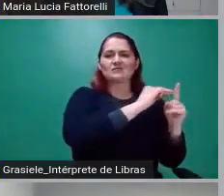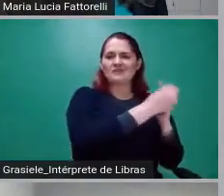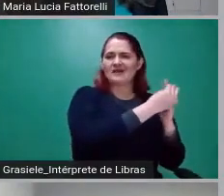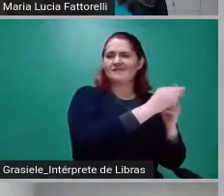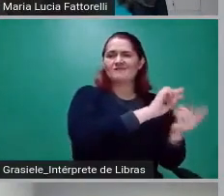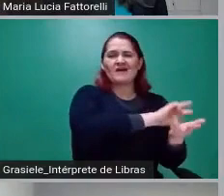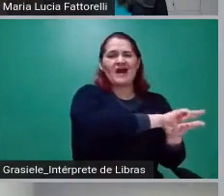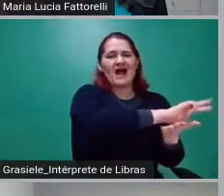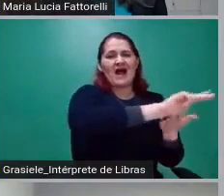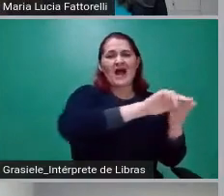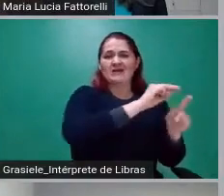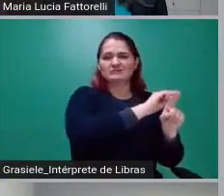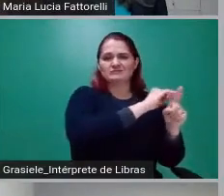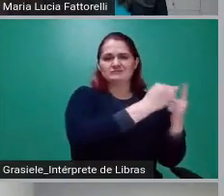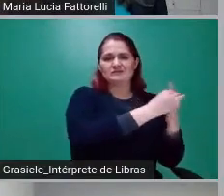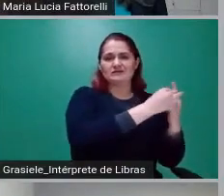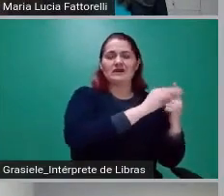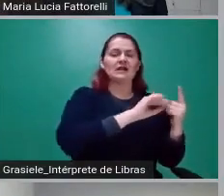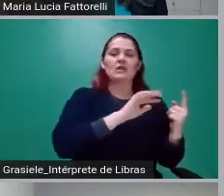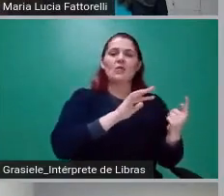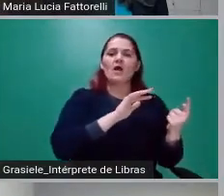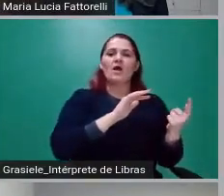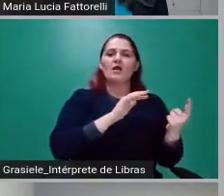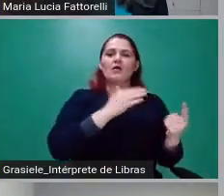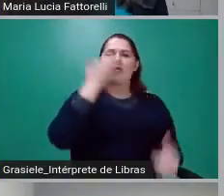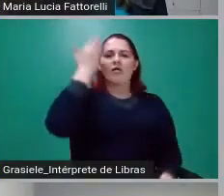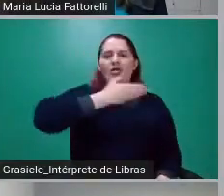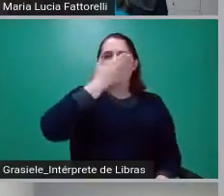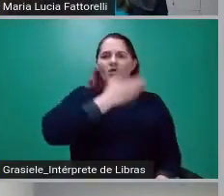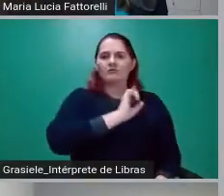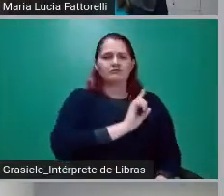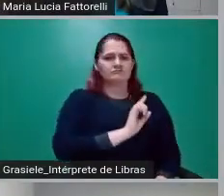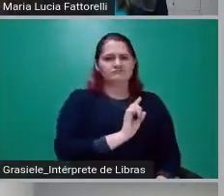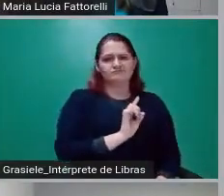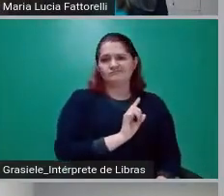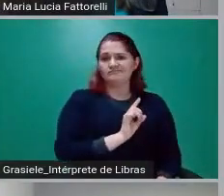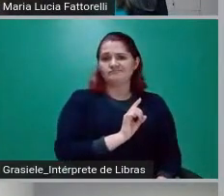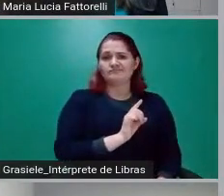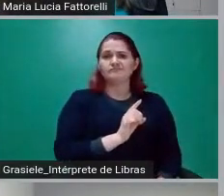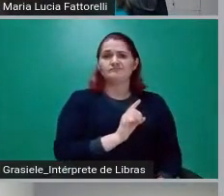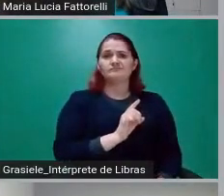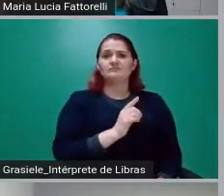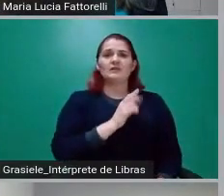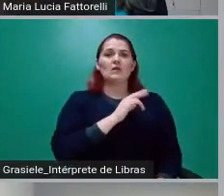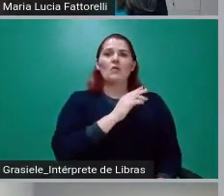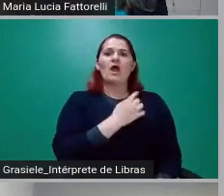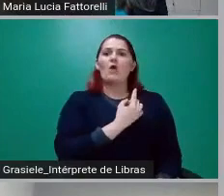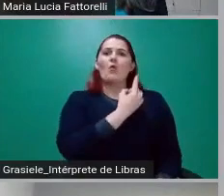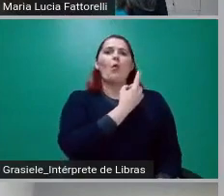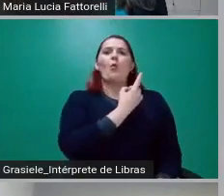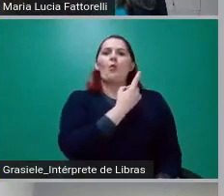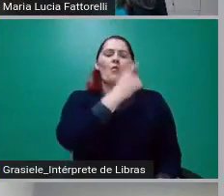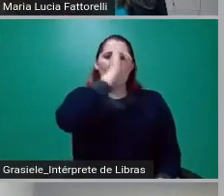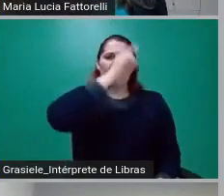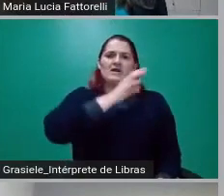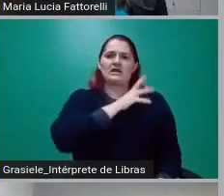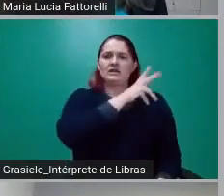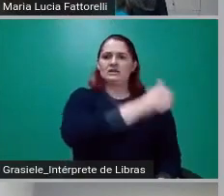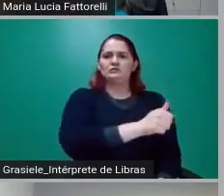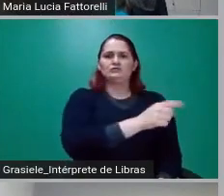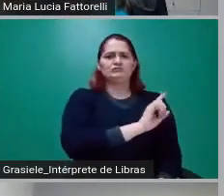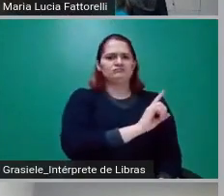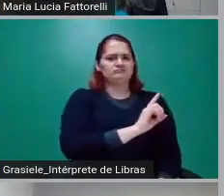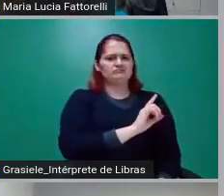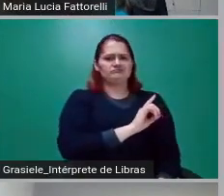amorfo, invisível, como algo etéreo que